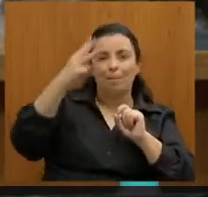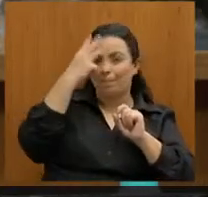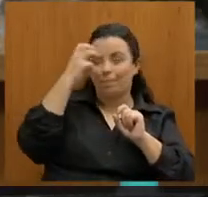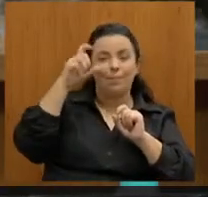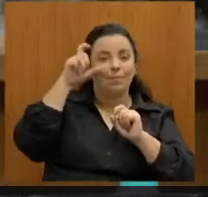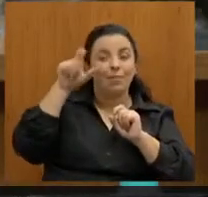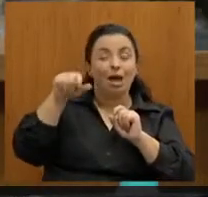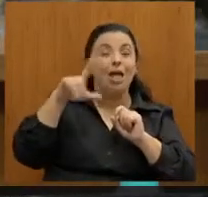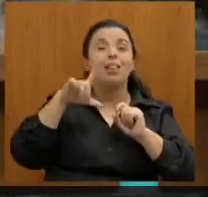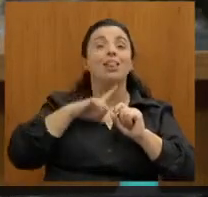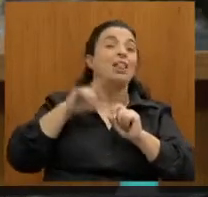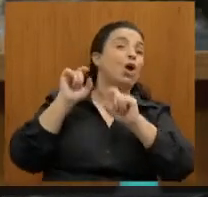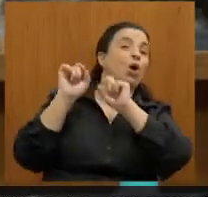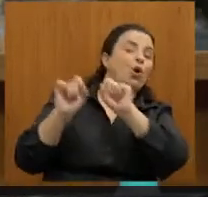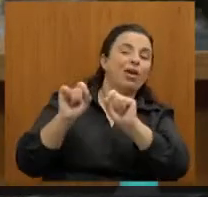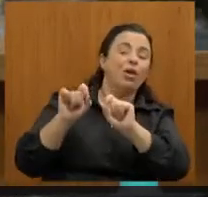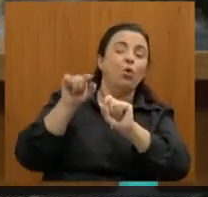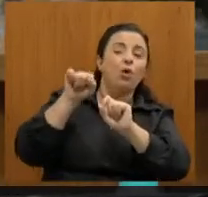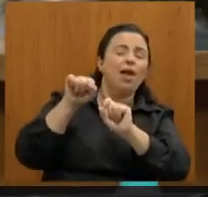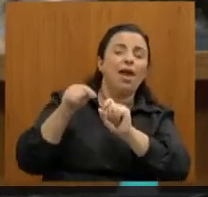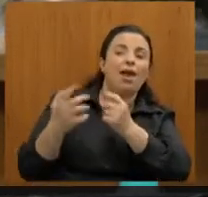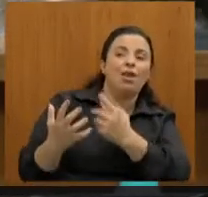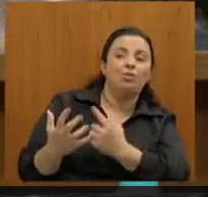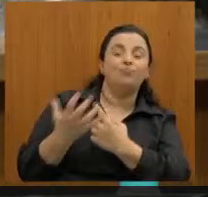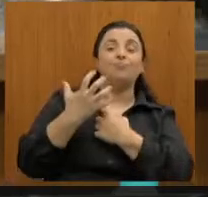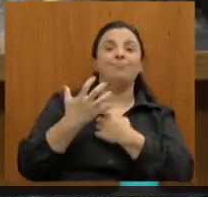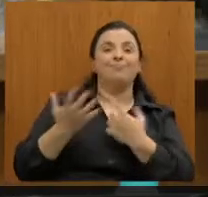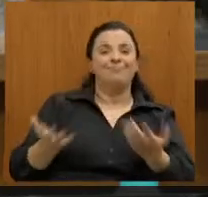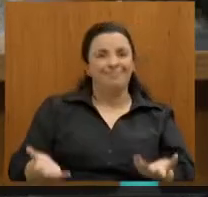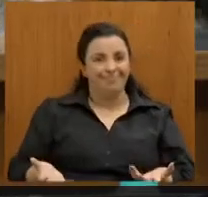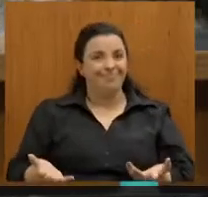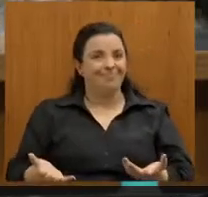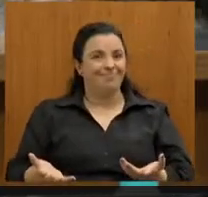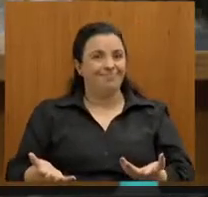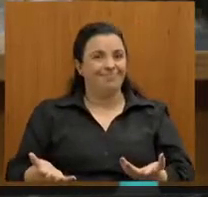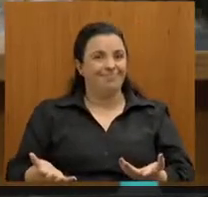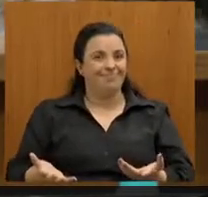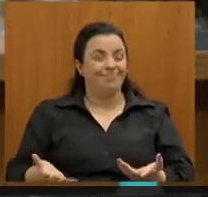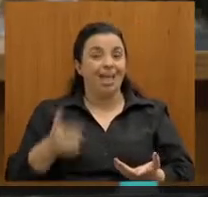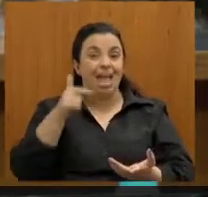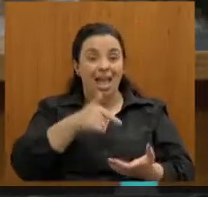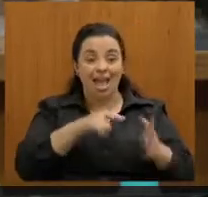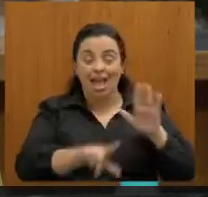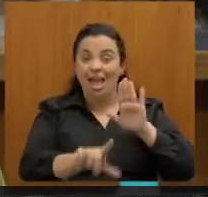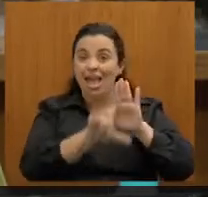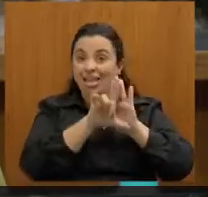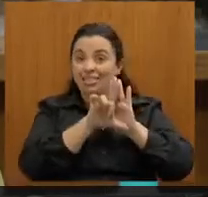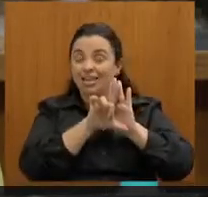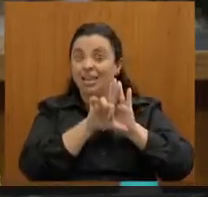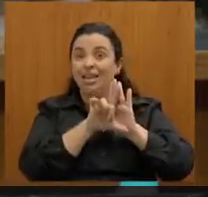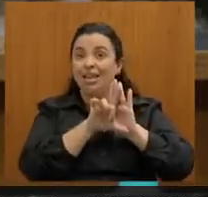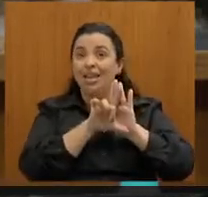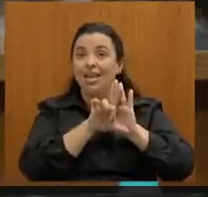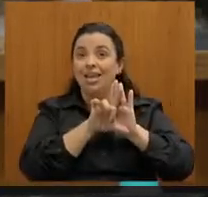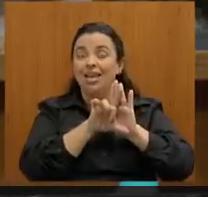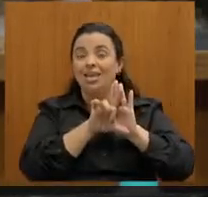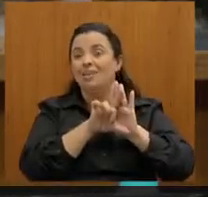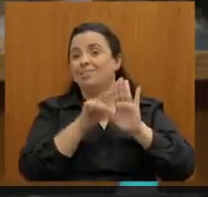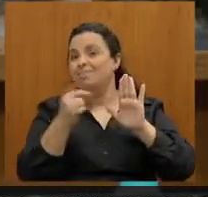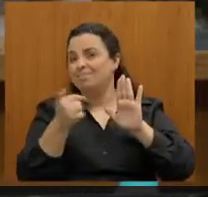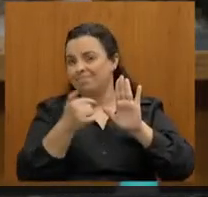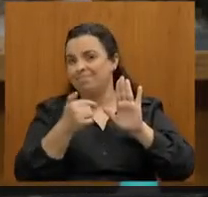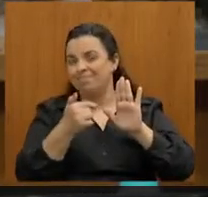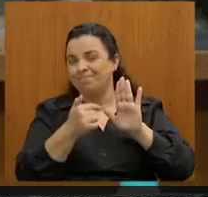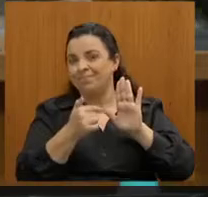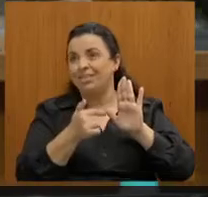tem o que é que ela nos traz não é verdade esta lei ela tem é